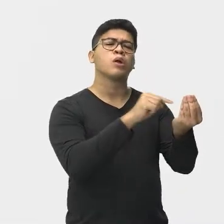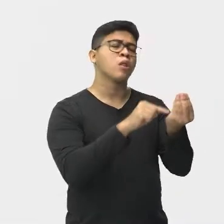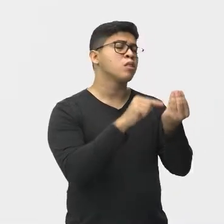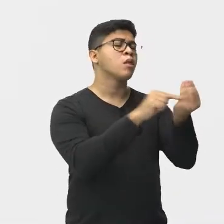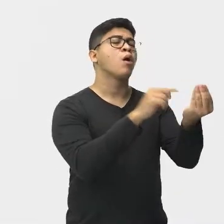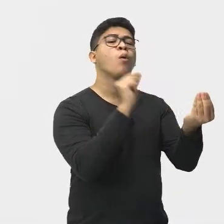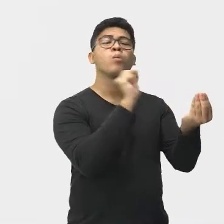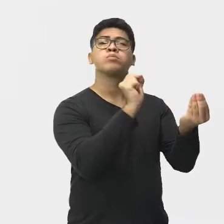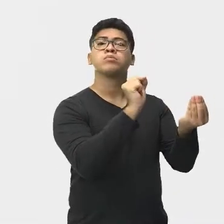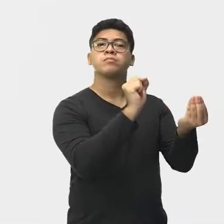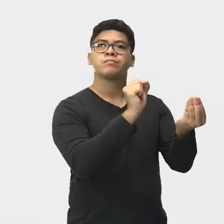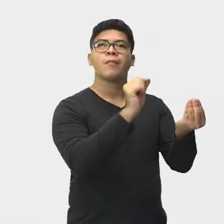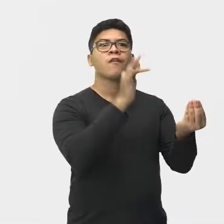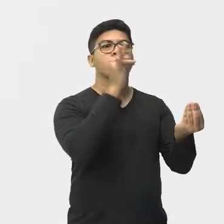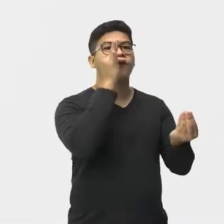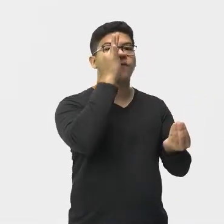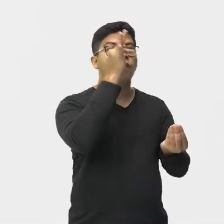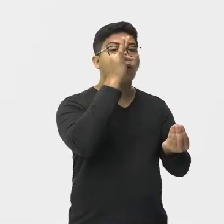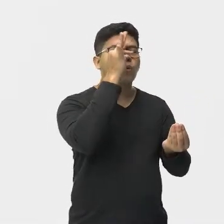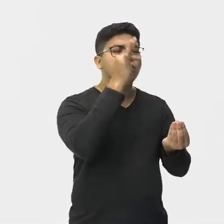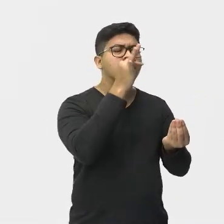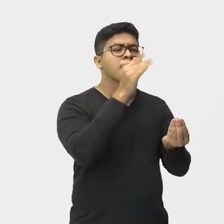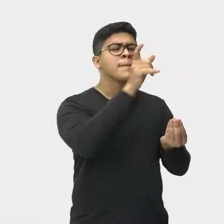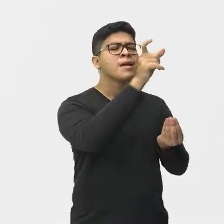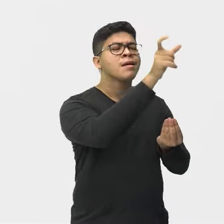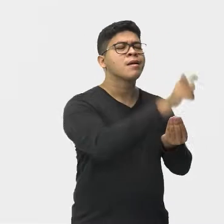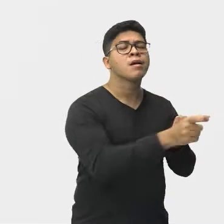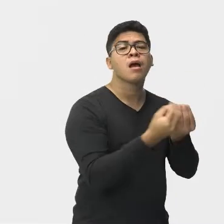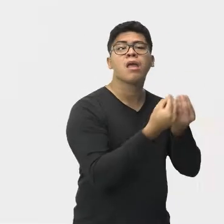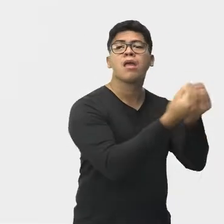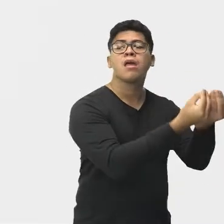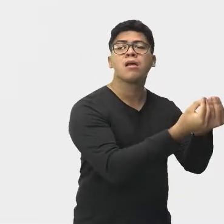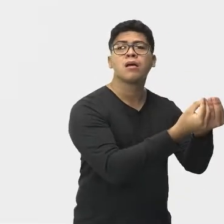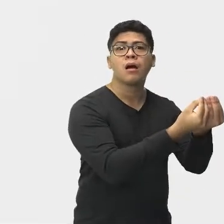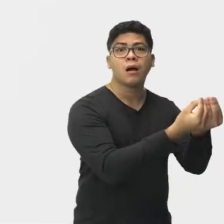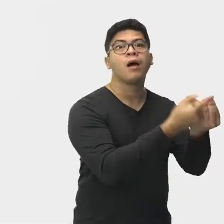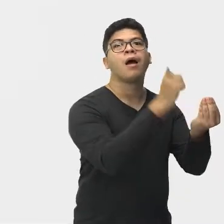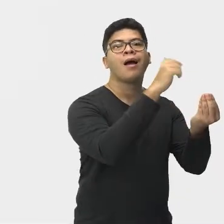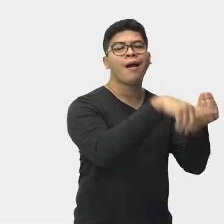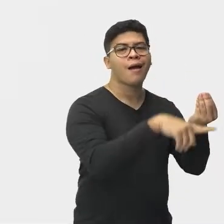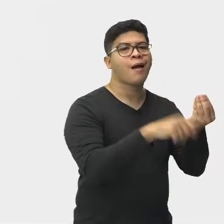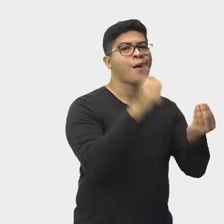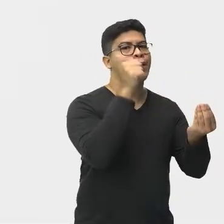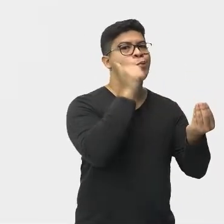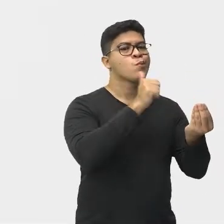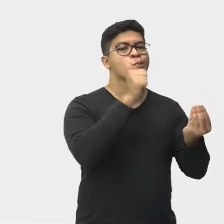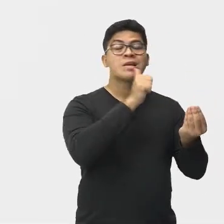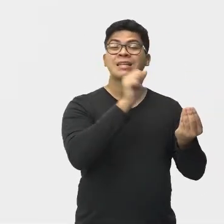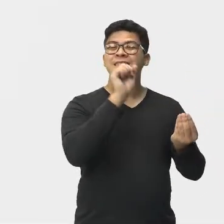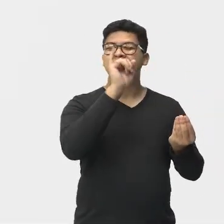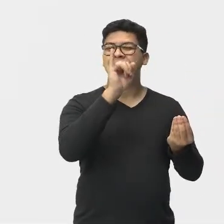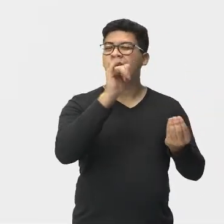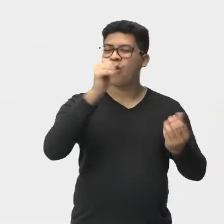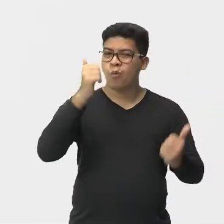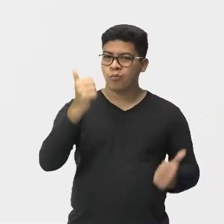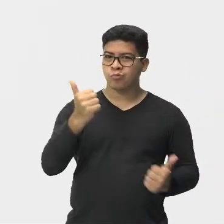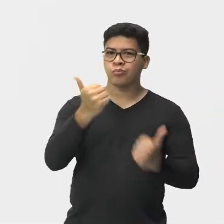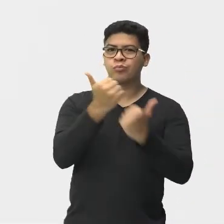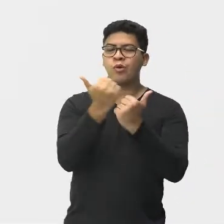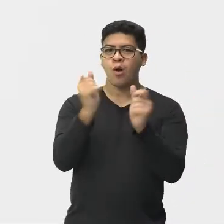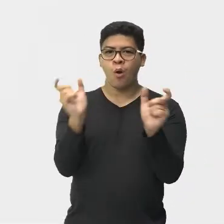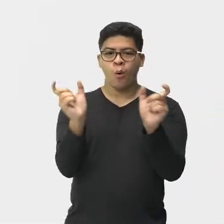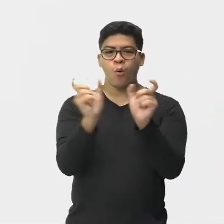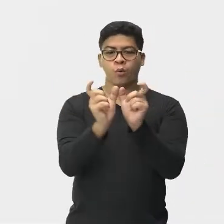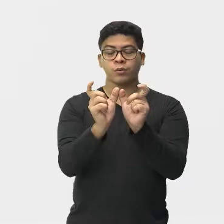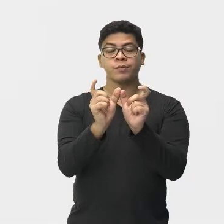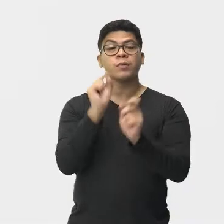Flores, né? A quem? As garotas, né? E se eu fosse substituir essas flores e a las